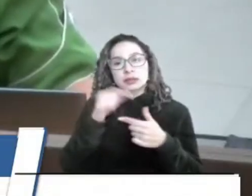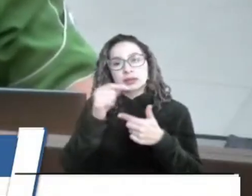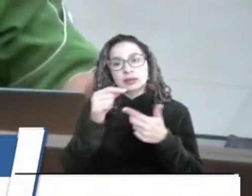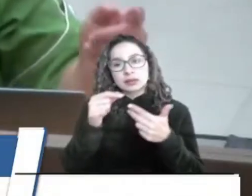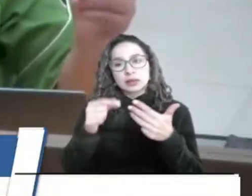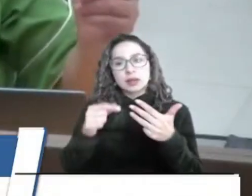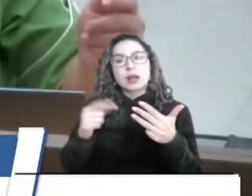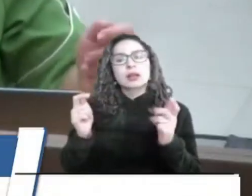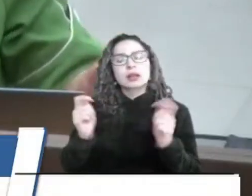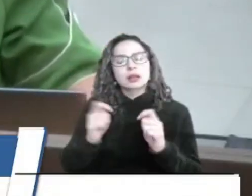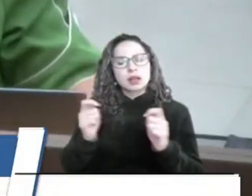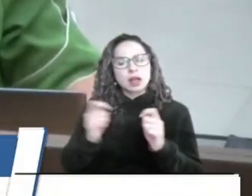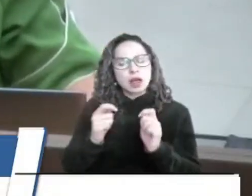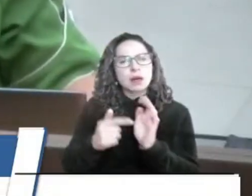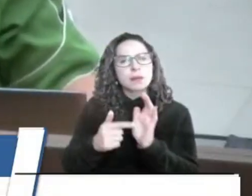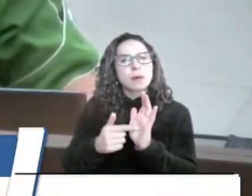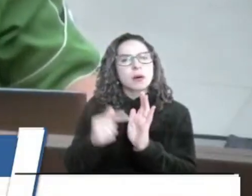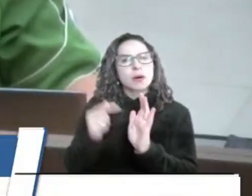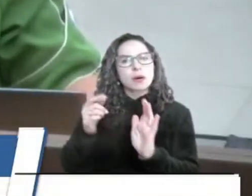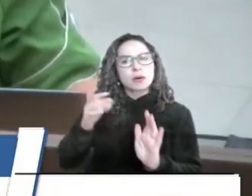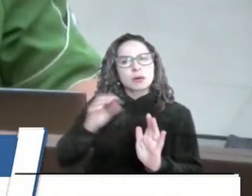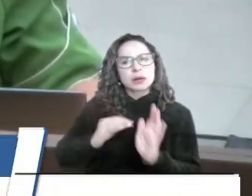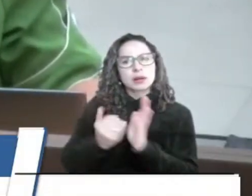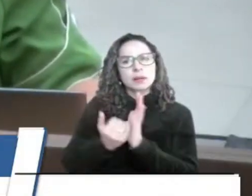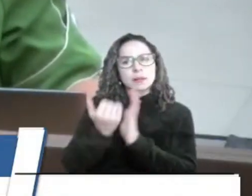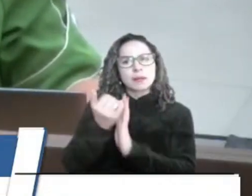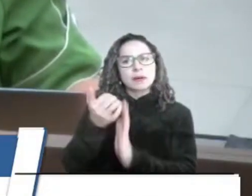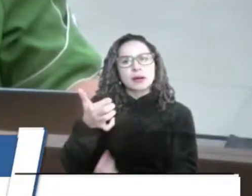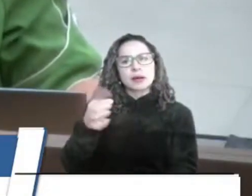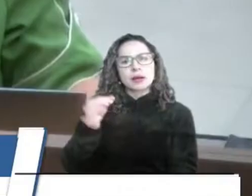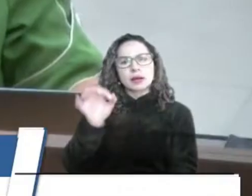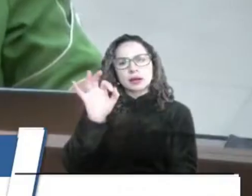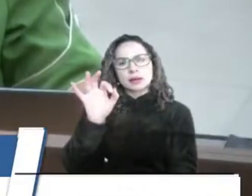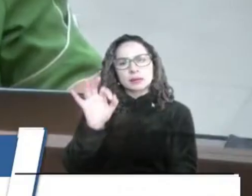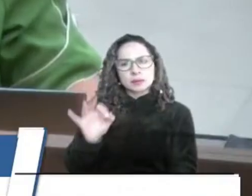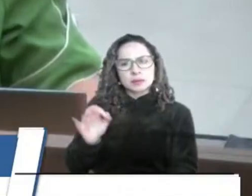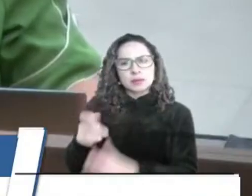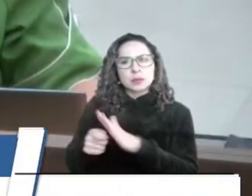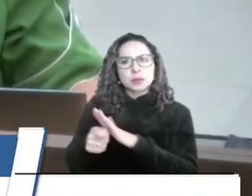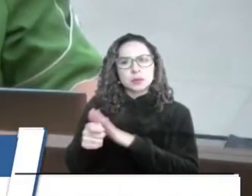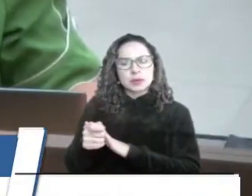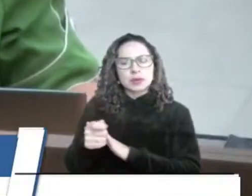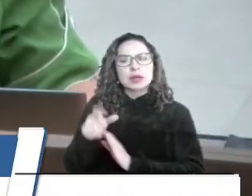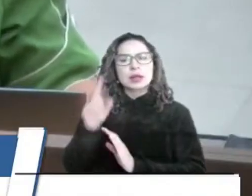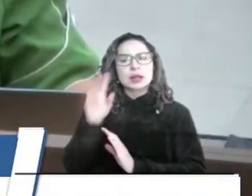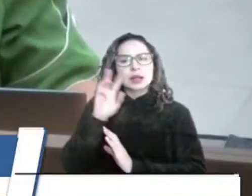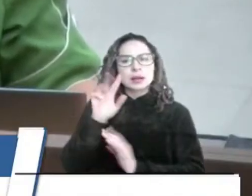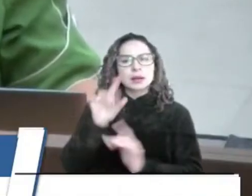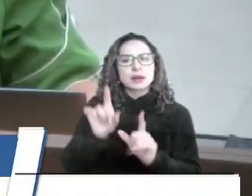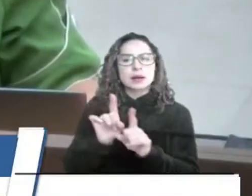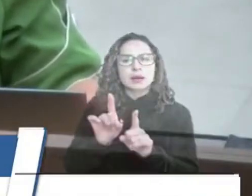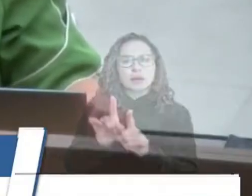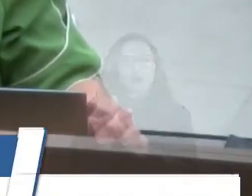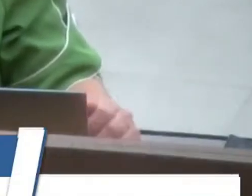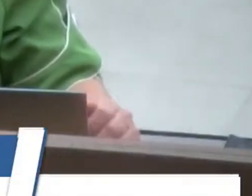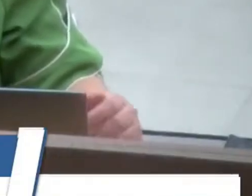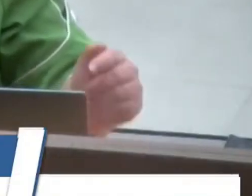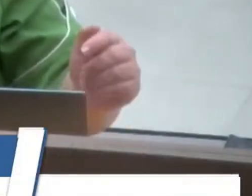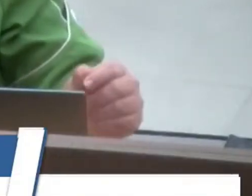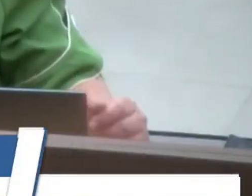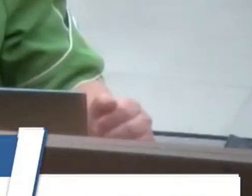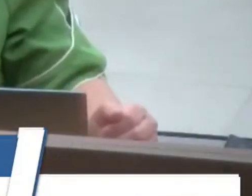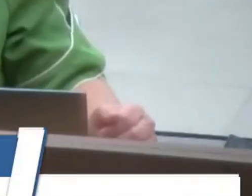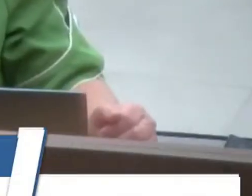essa possibilidade desse aumento de 10% no investimento, lembrando que este ano,